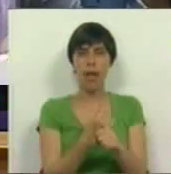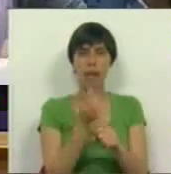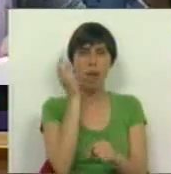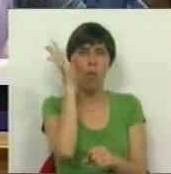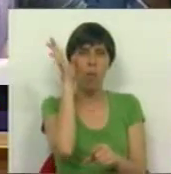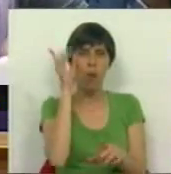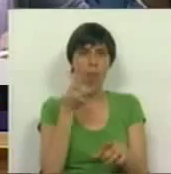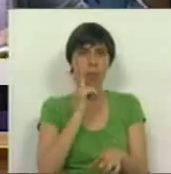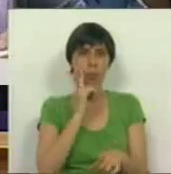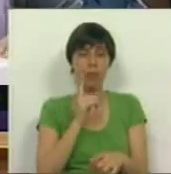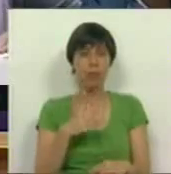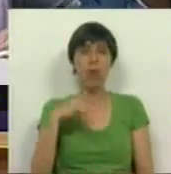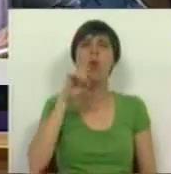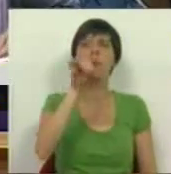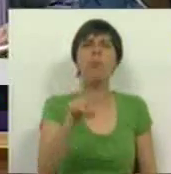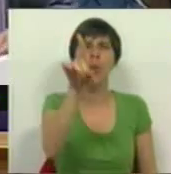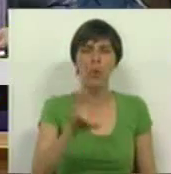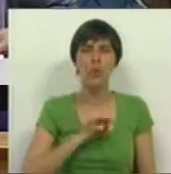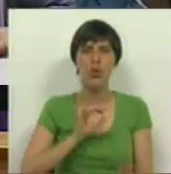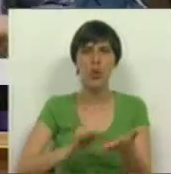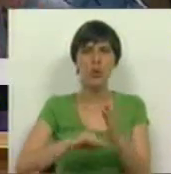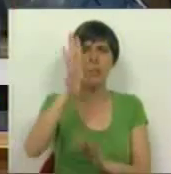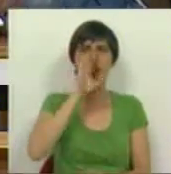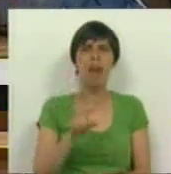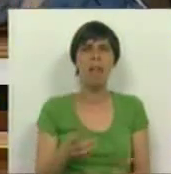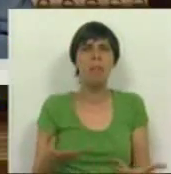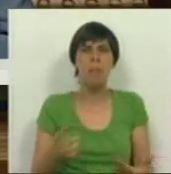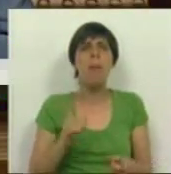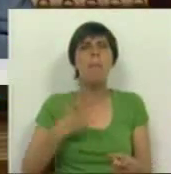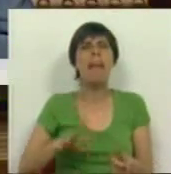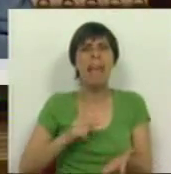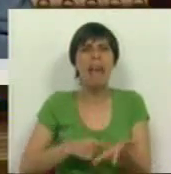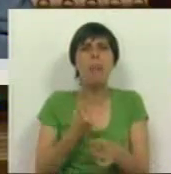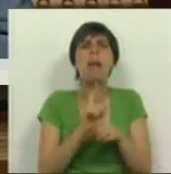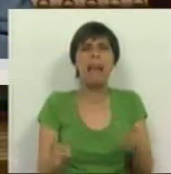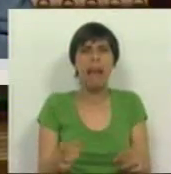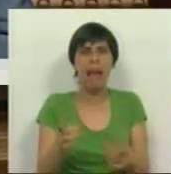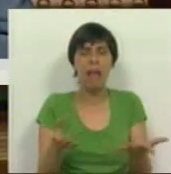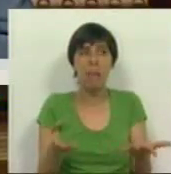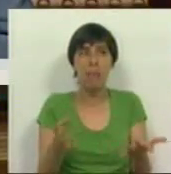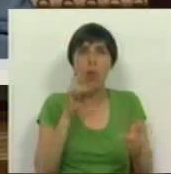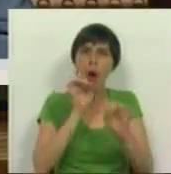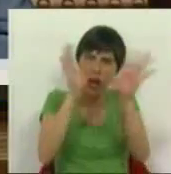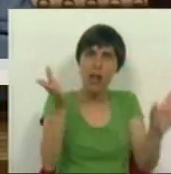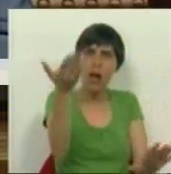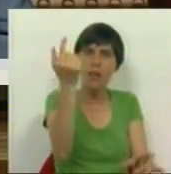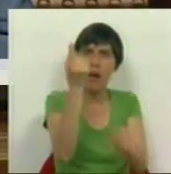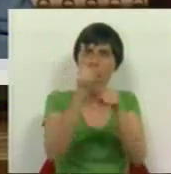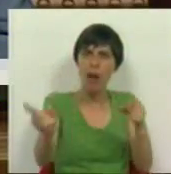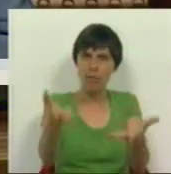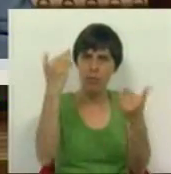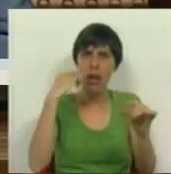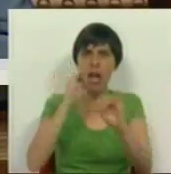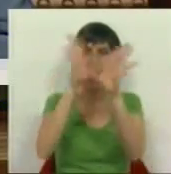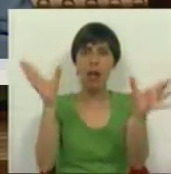atividades ilícitas. E eu pergunto, Sr. Secretário de Estado, para que é que quer isto? Ou então clarifique de uma vez por